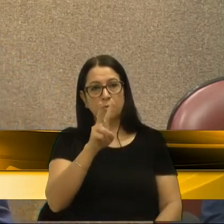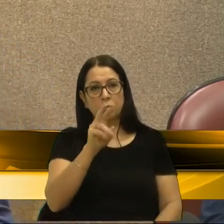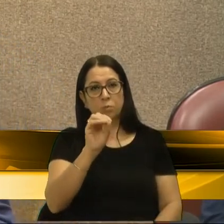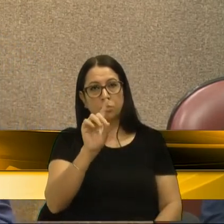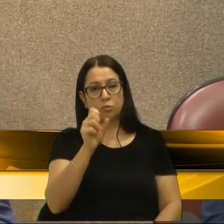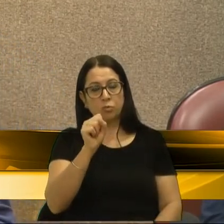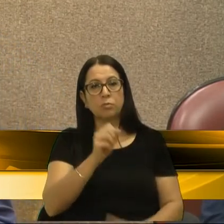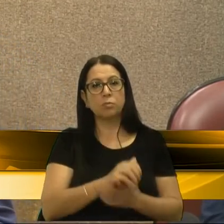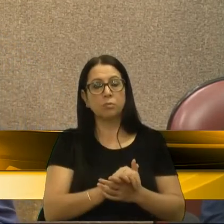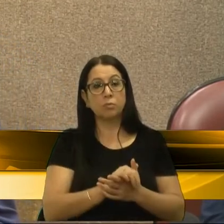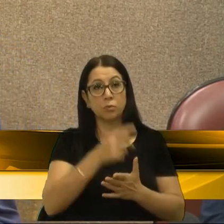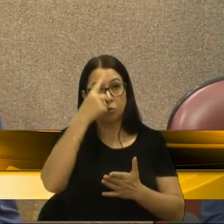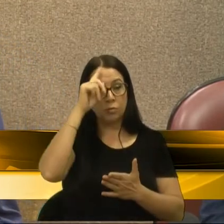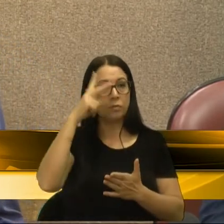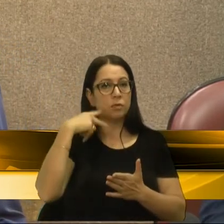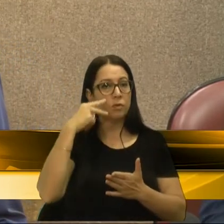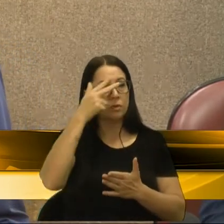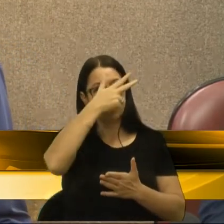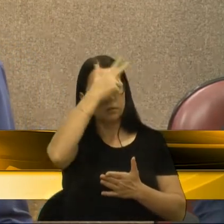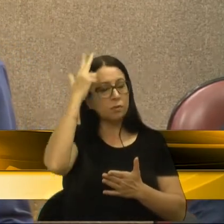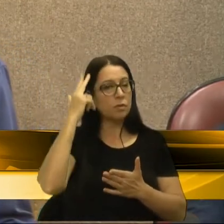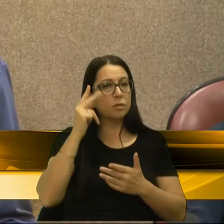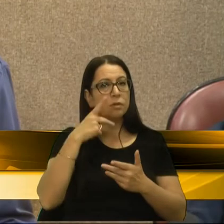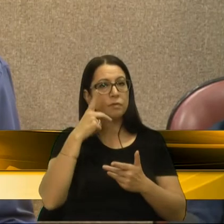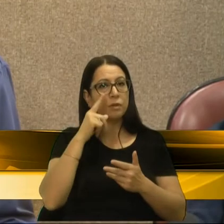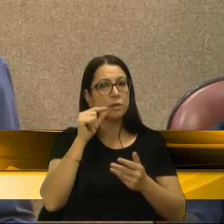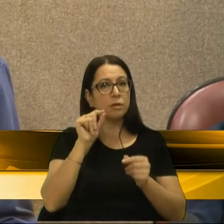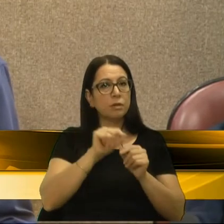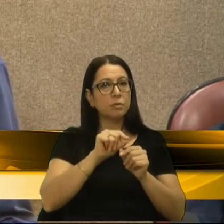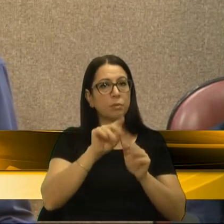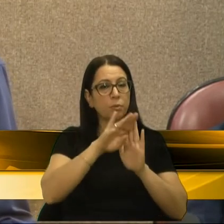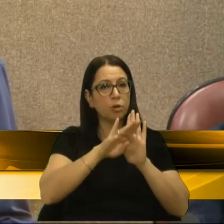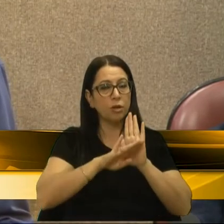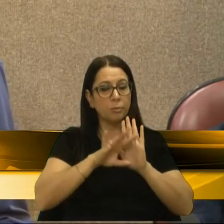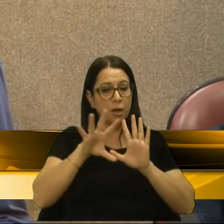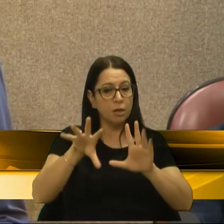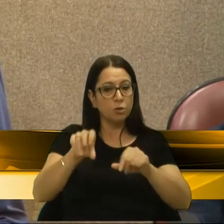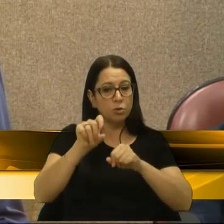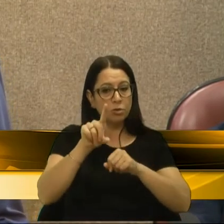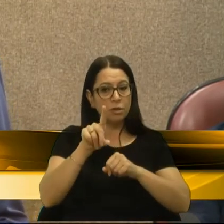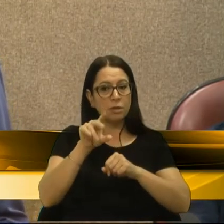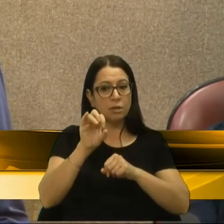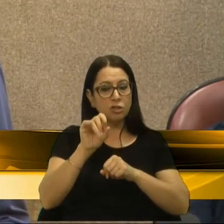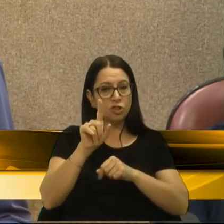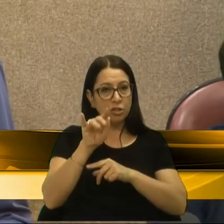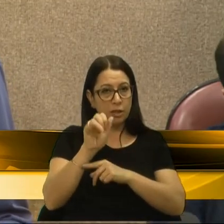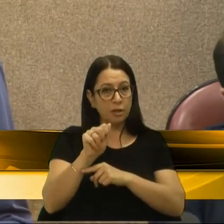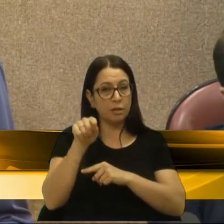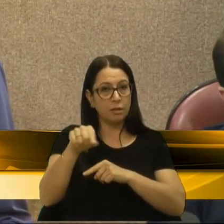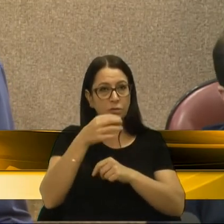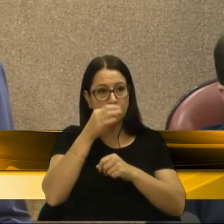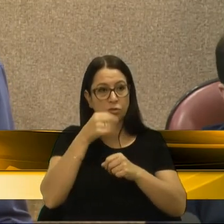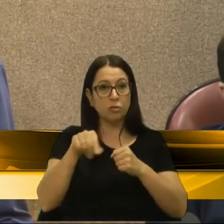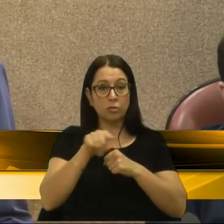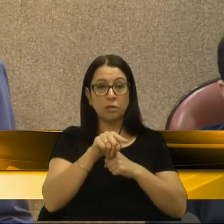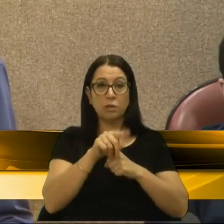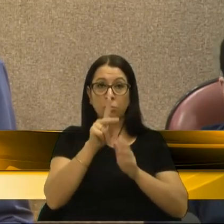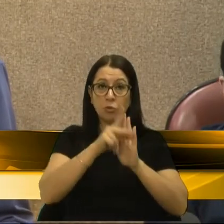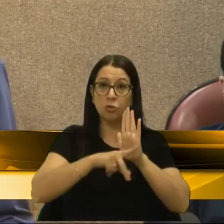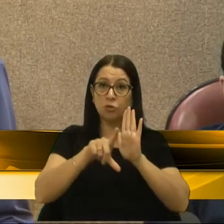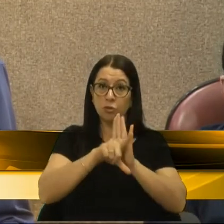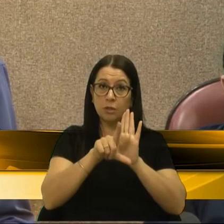172/2018, de autoria do vereador Flávio Cassina, que pretende instituir o programa Adote uma Lixeira no município de Caxias do Sul. O presente projeto de